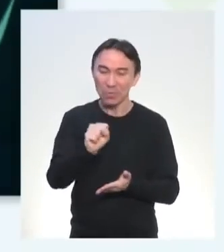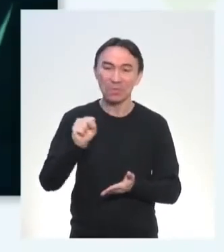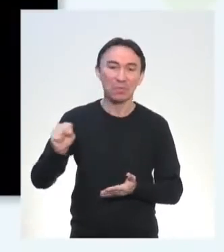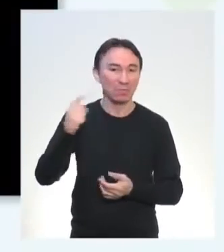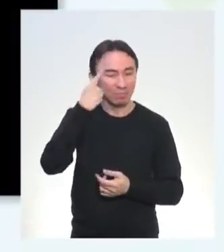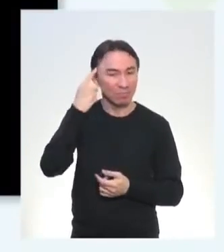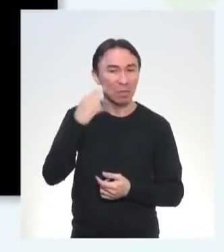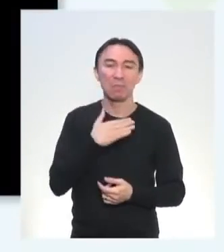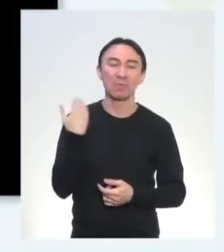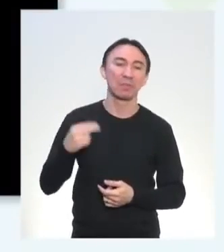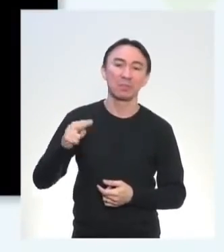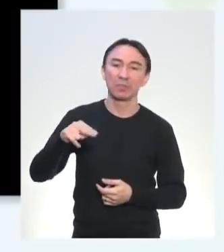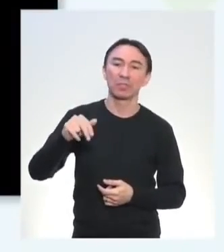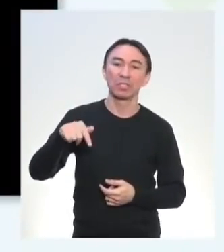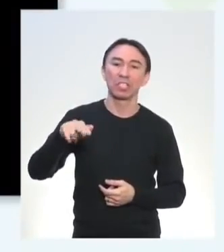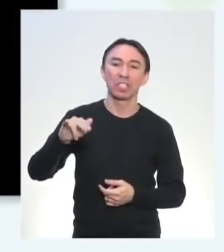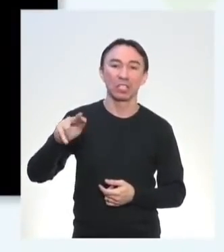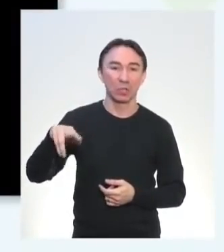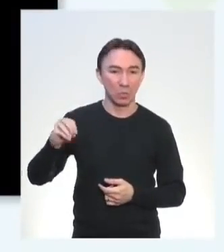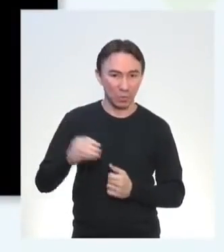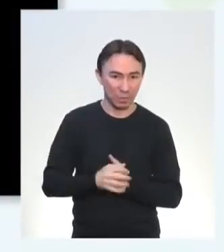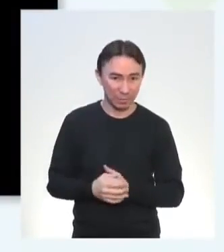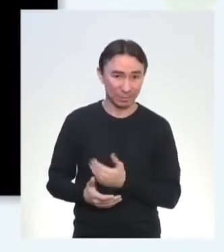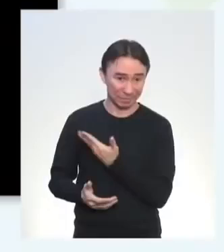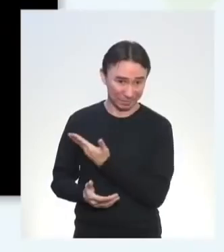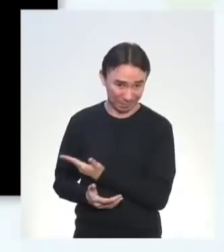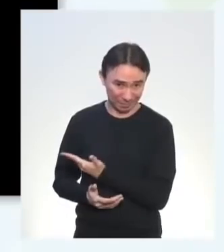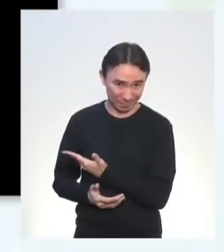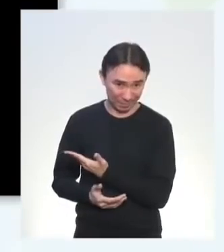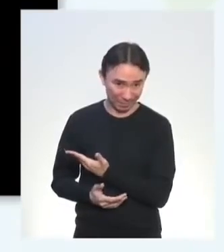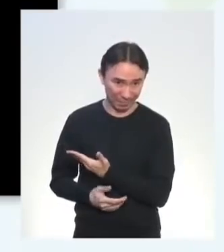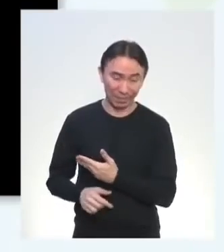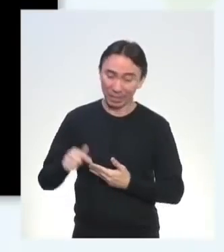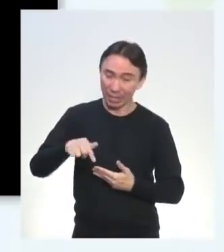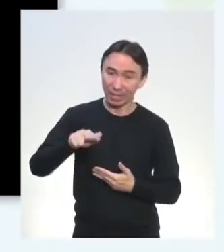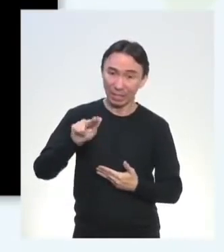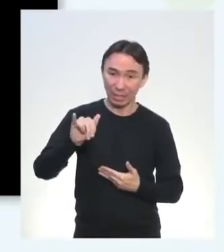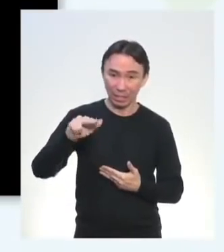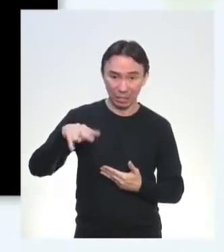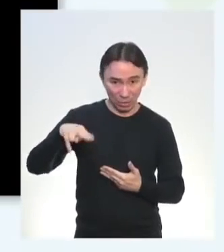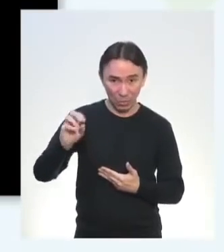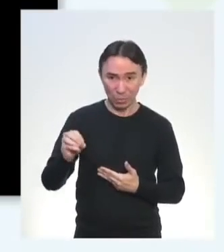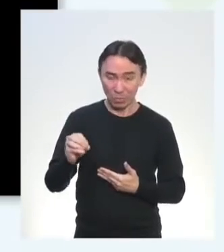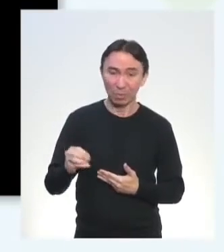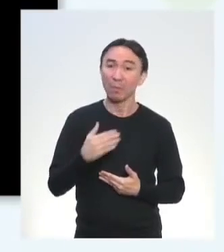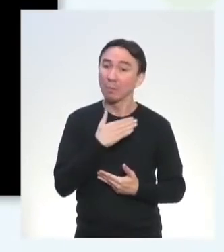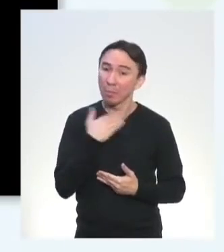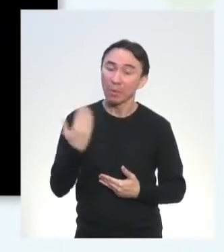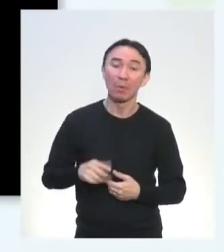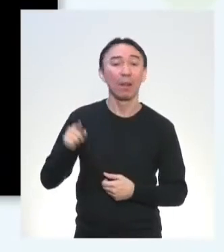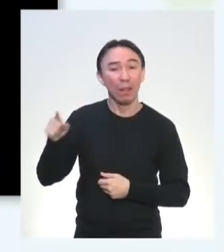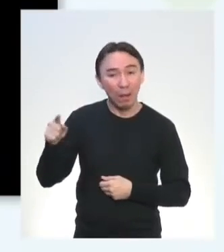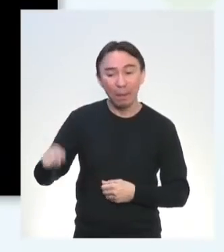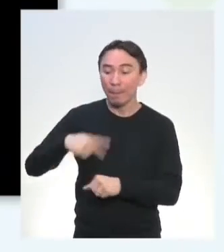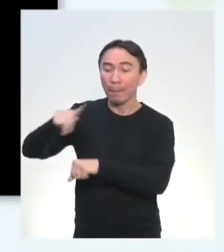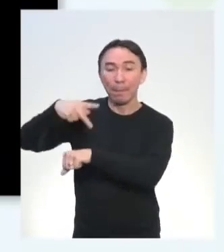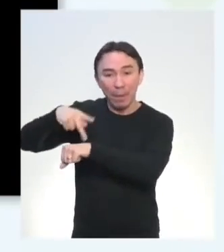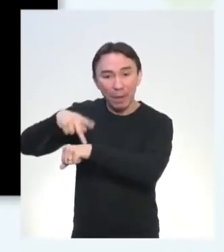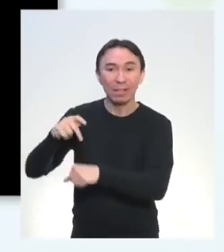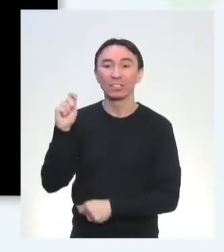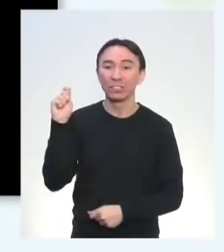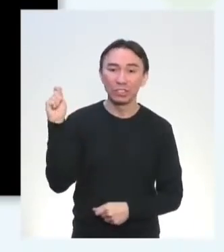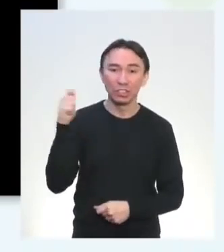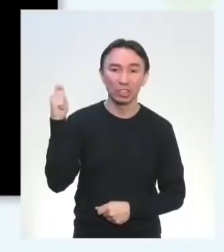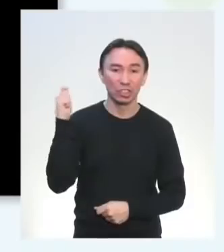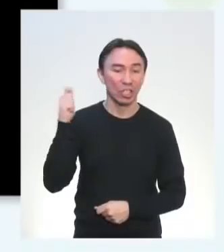Mafalda. Joaquim Salvador Lavado morreu nesta quarta-feira em sua casa em Mendoza, na Argentina. Quino,